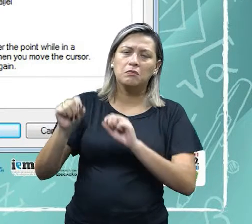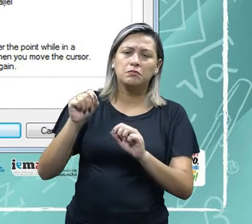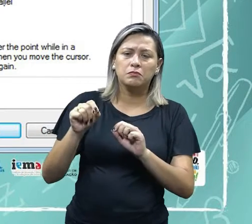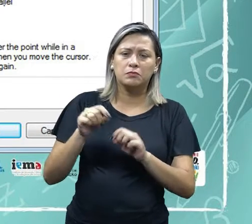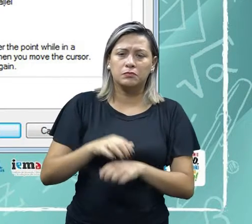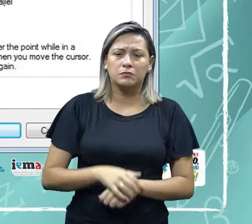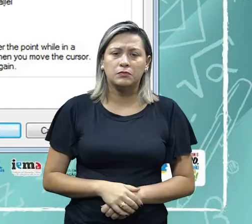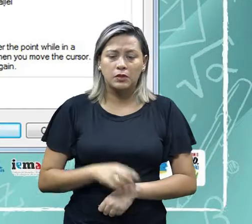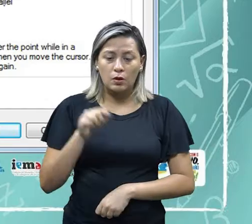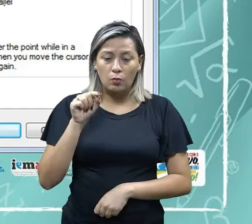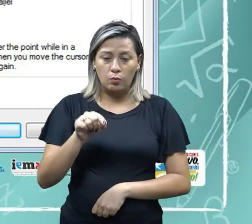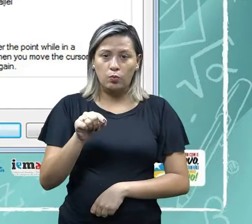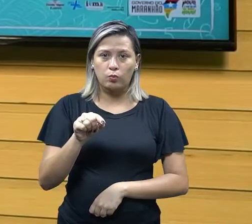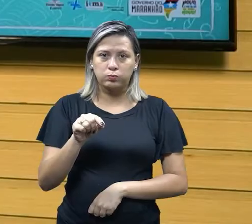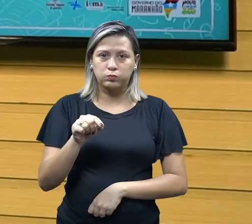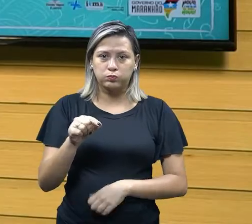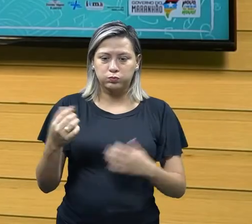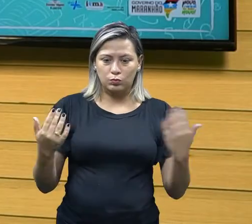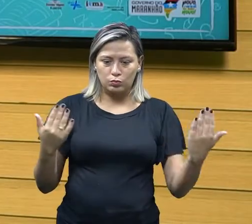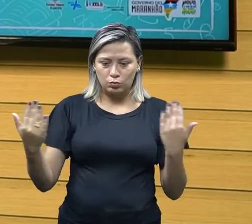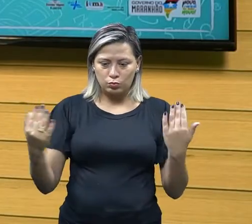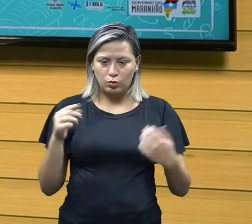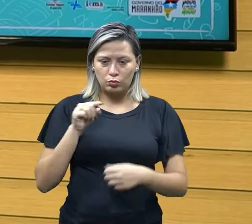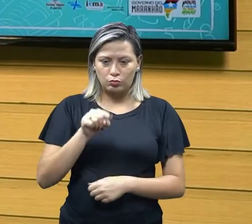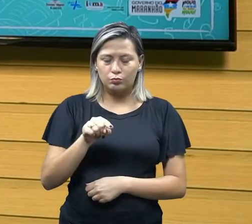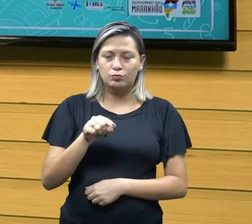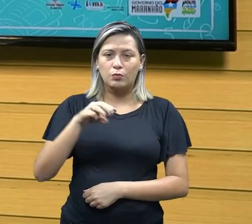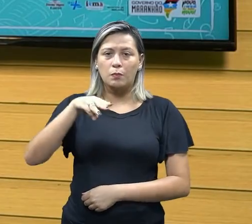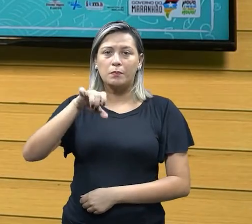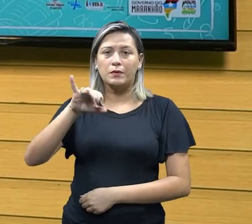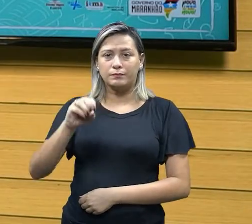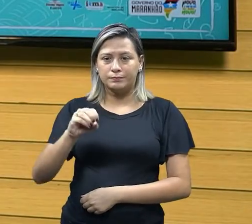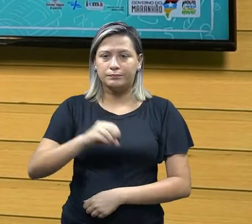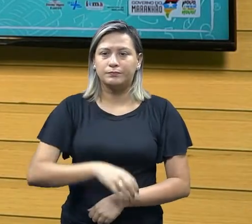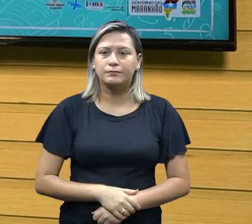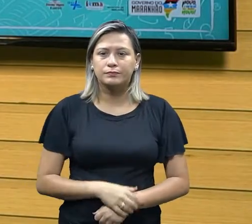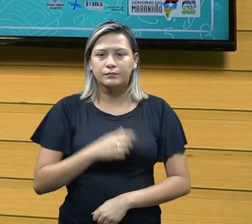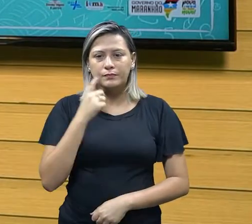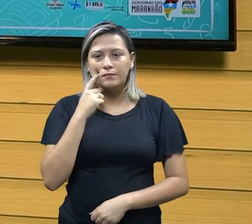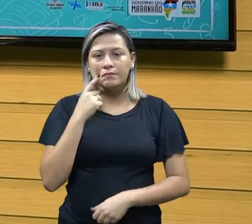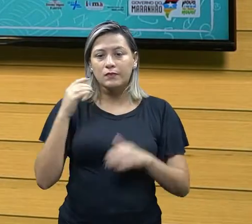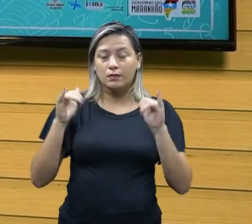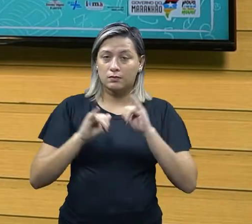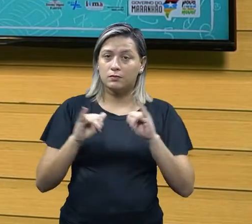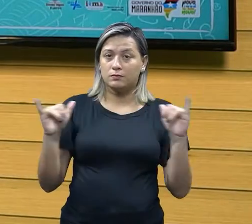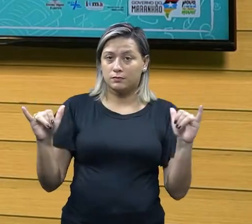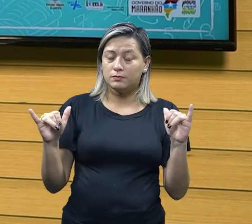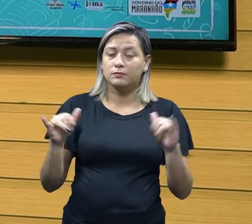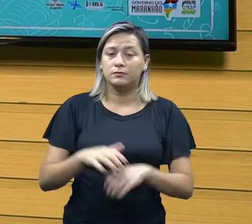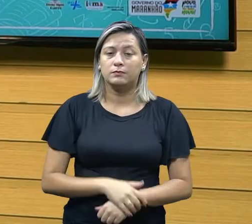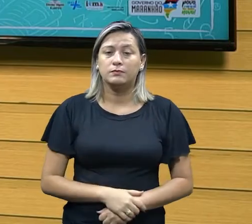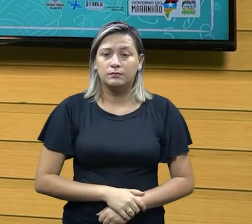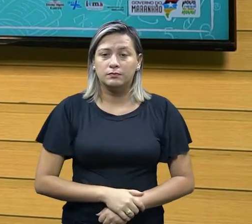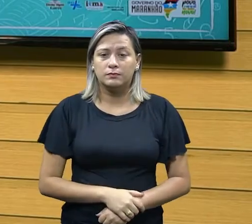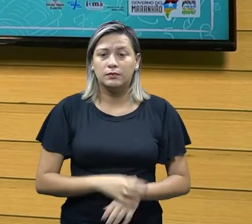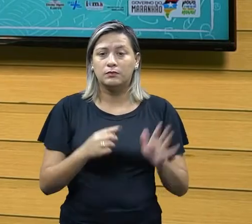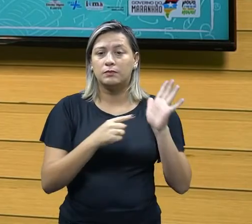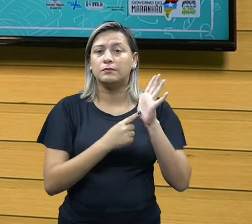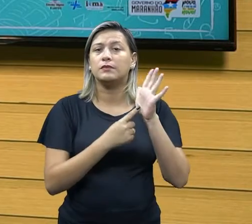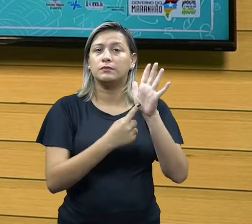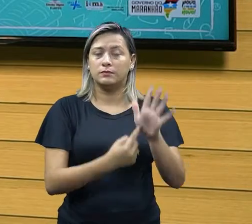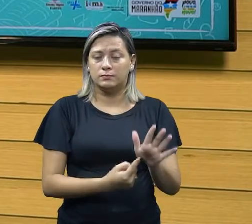ponto médio, o ponto do meio. Assim como o endpoint, cada uma dessas informações vai